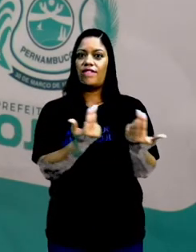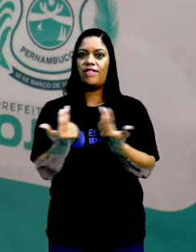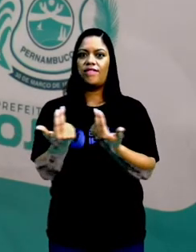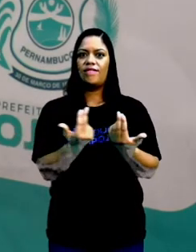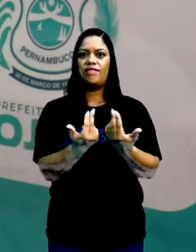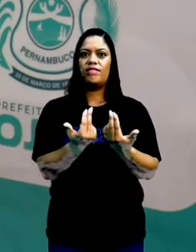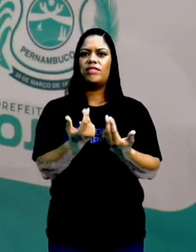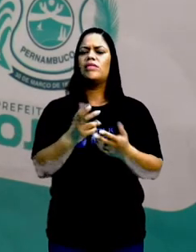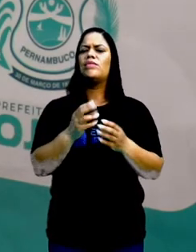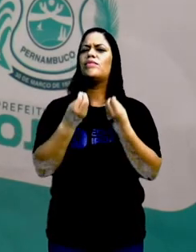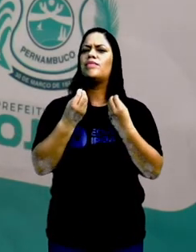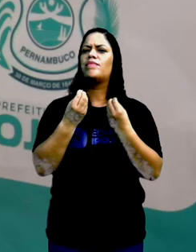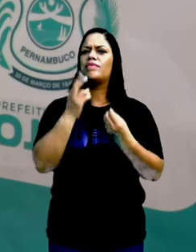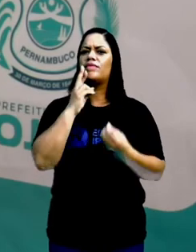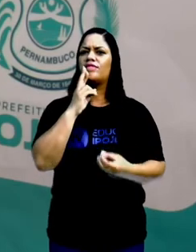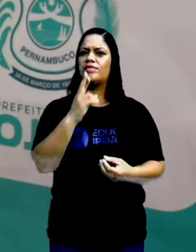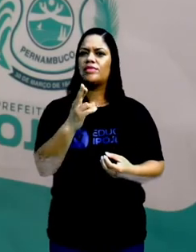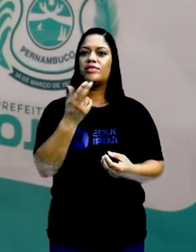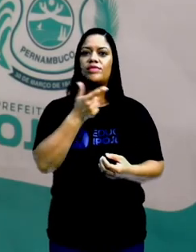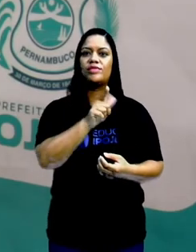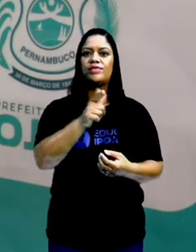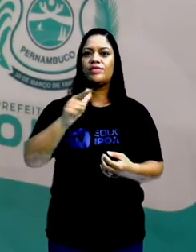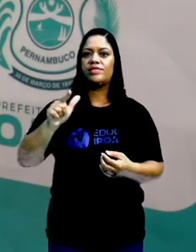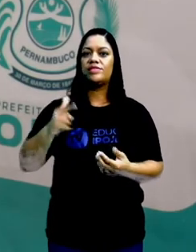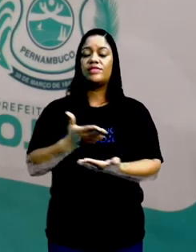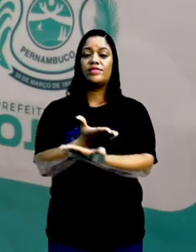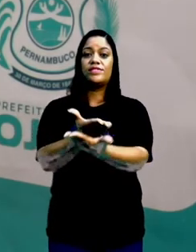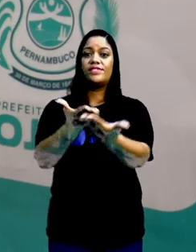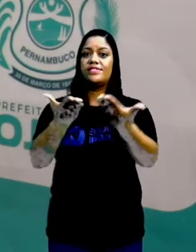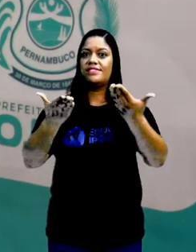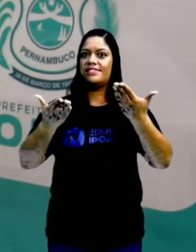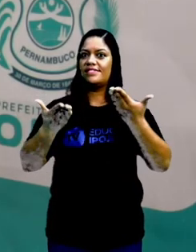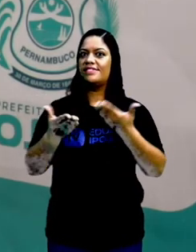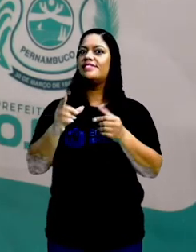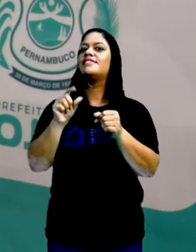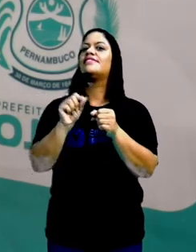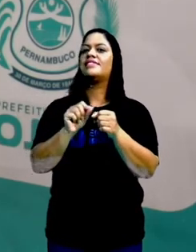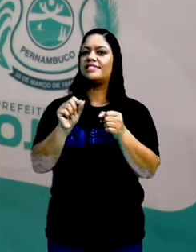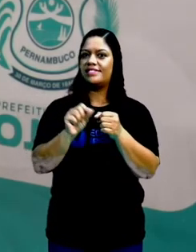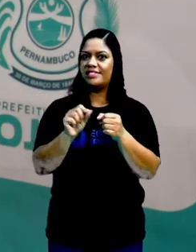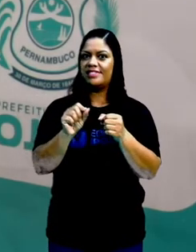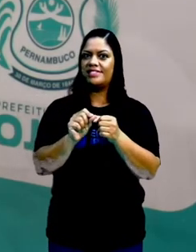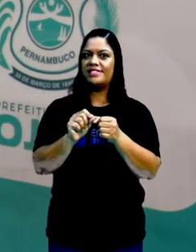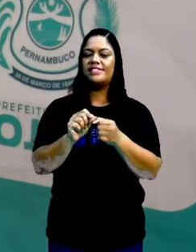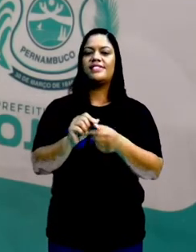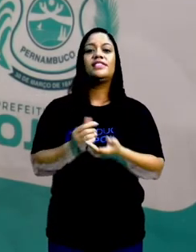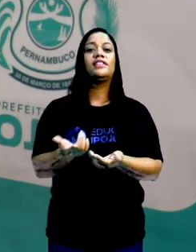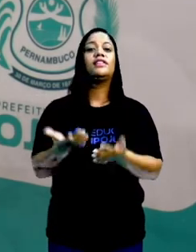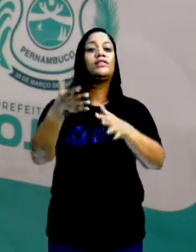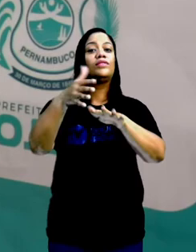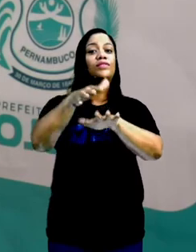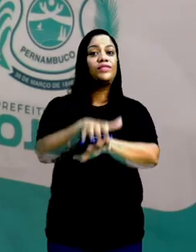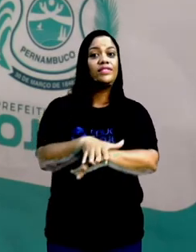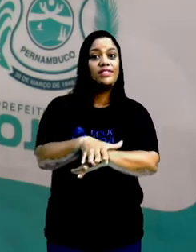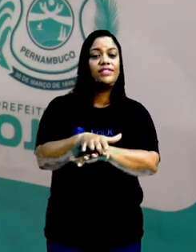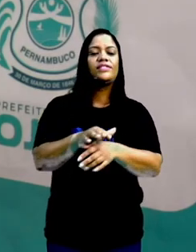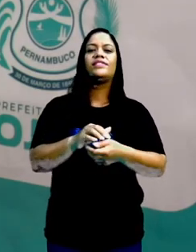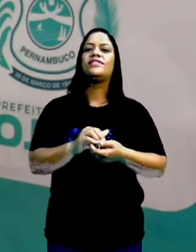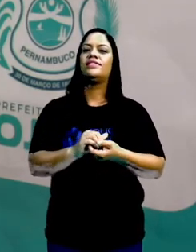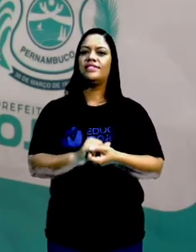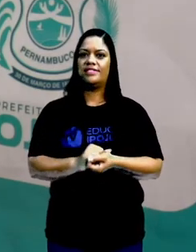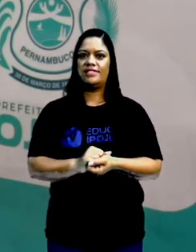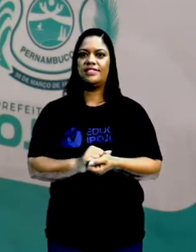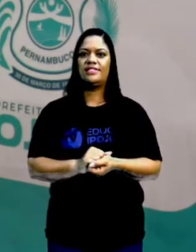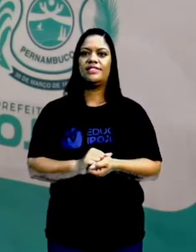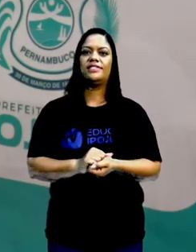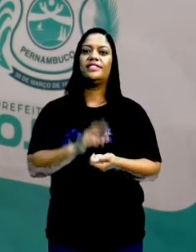que nós respondemos os outros e aqui vocês irão colocar a resposta, incluindo o